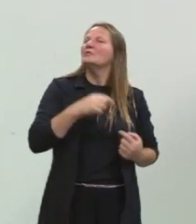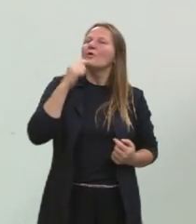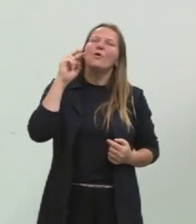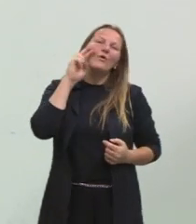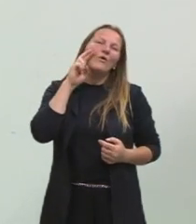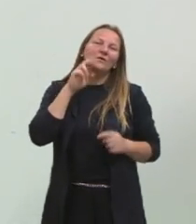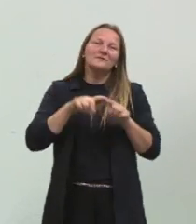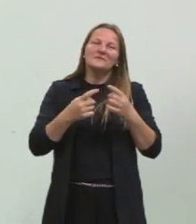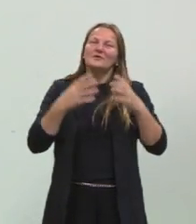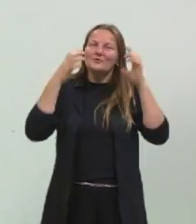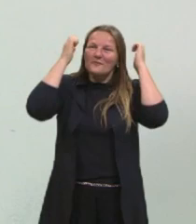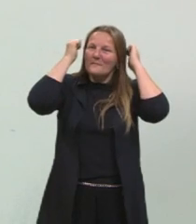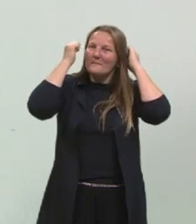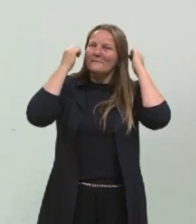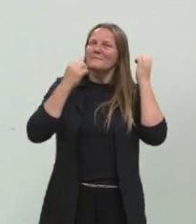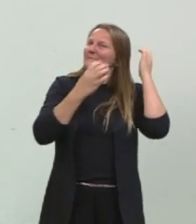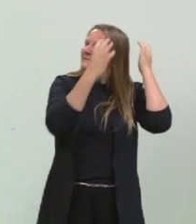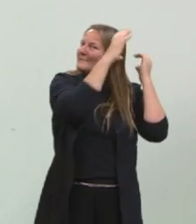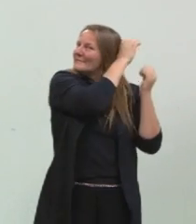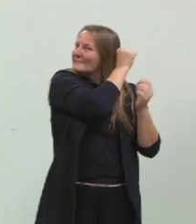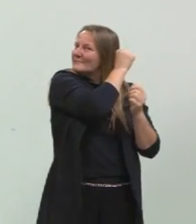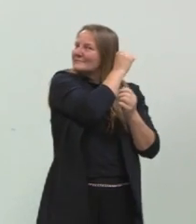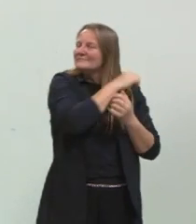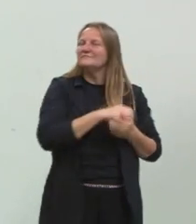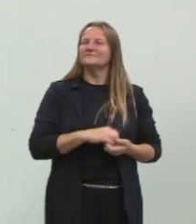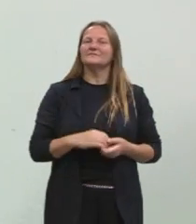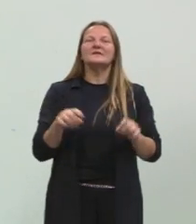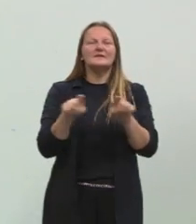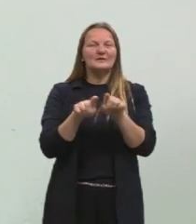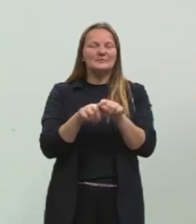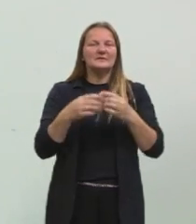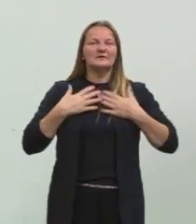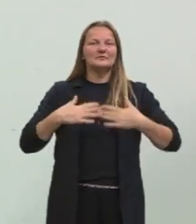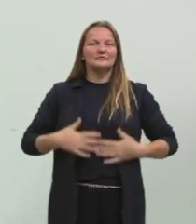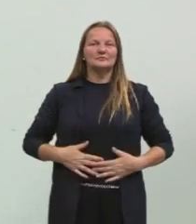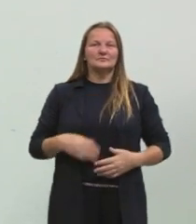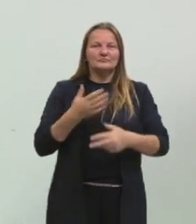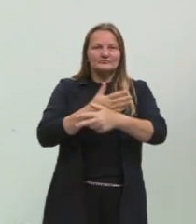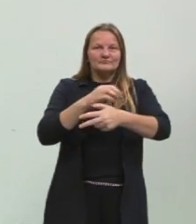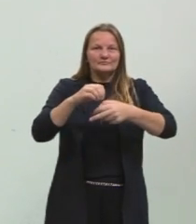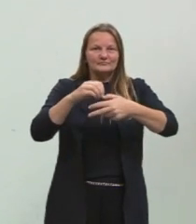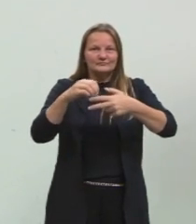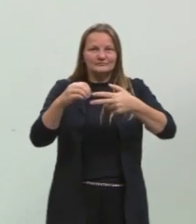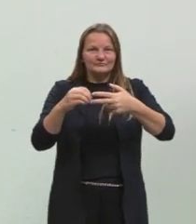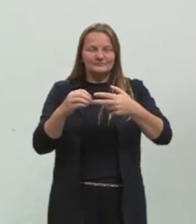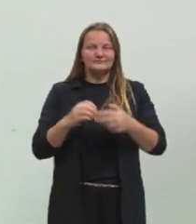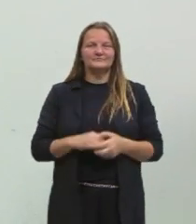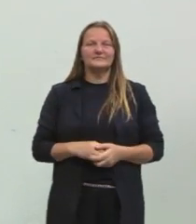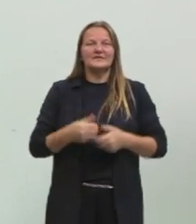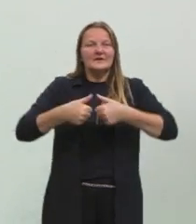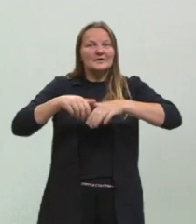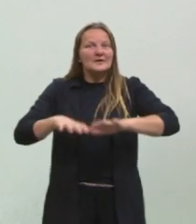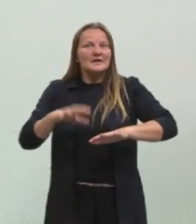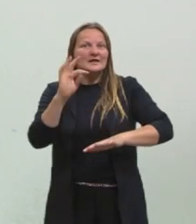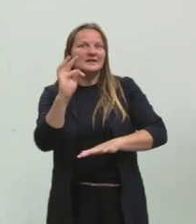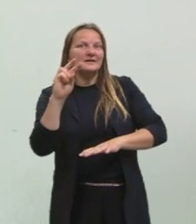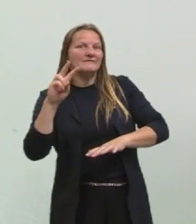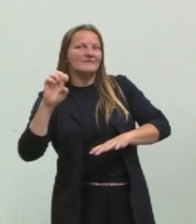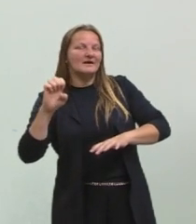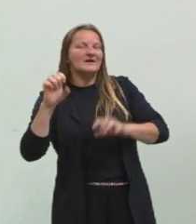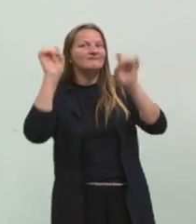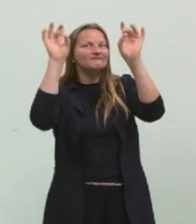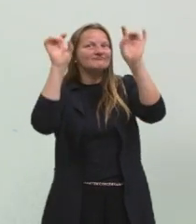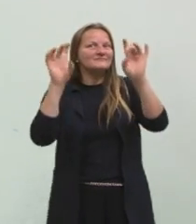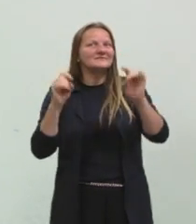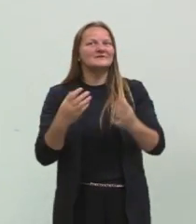de Rosa hoje presos aqui no rabo de cavalo também tô aqui com a camiseta do projeto nos estúdios da TV Saulo